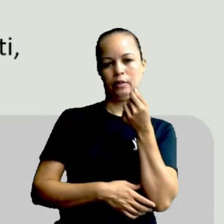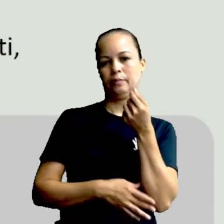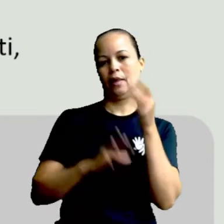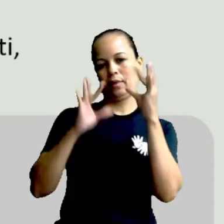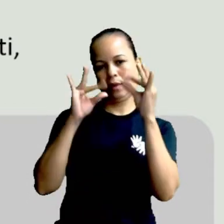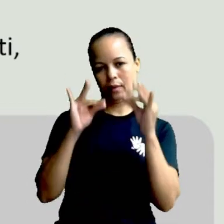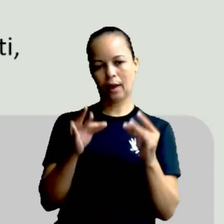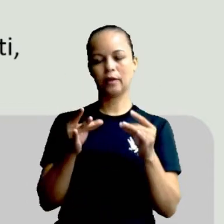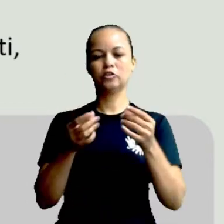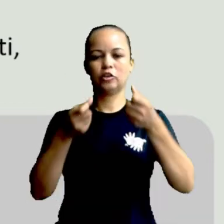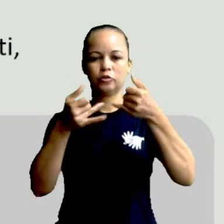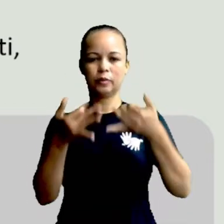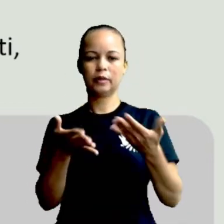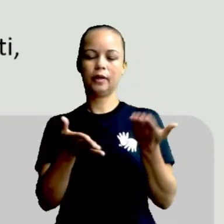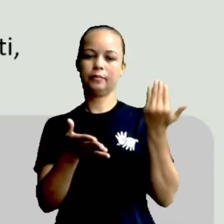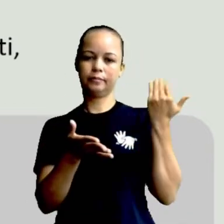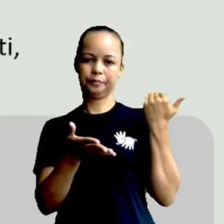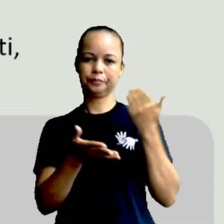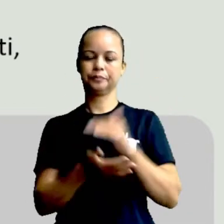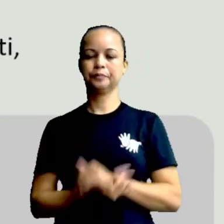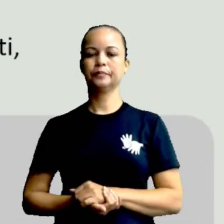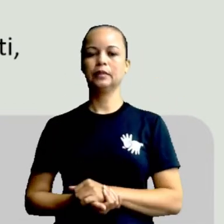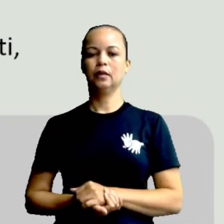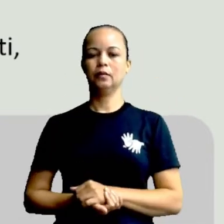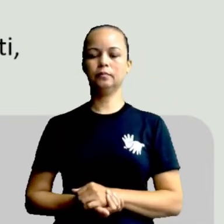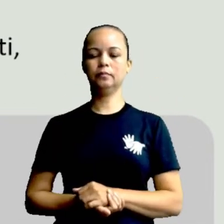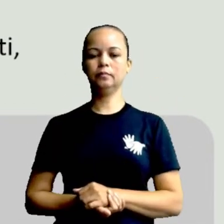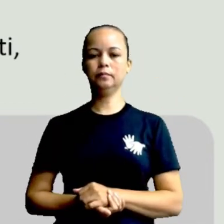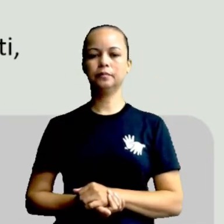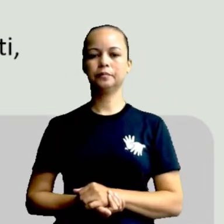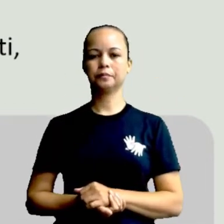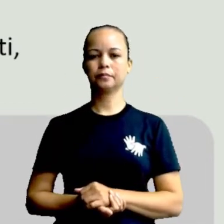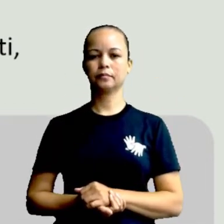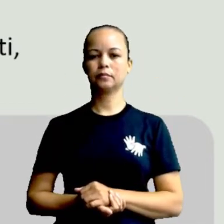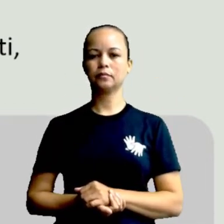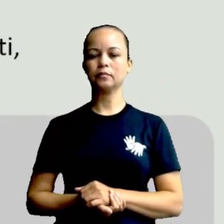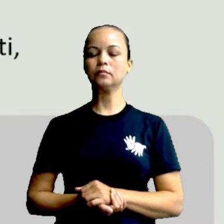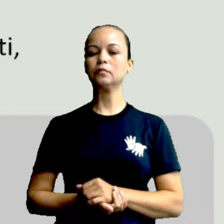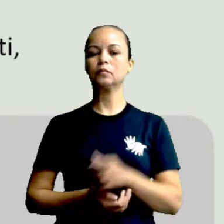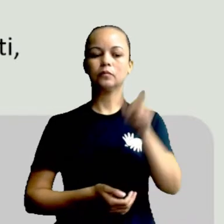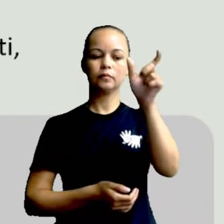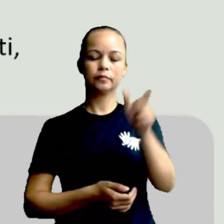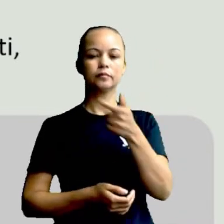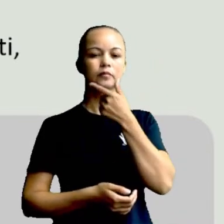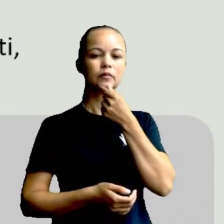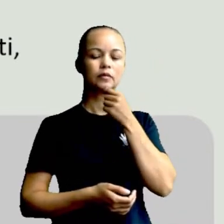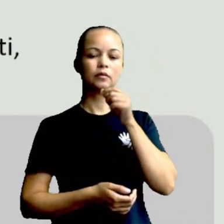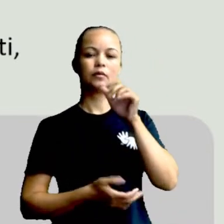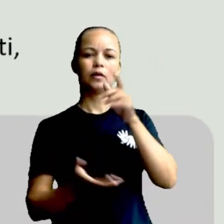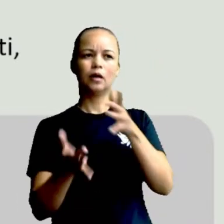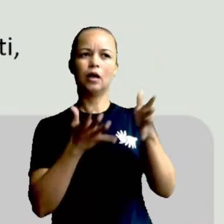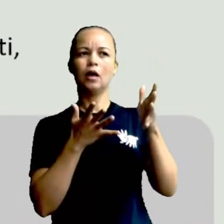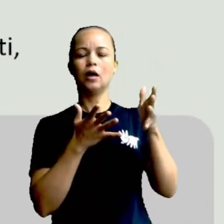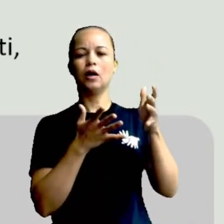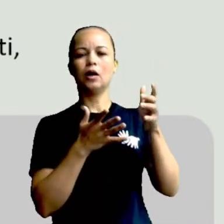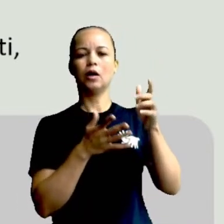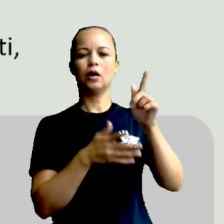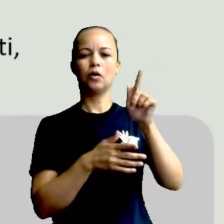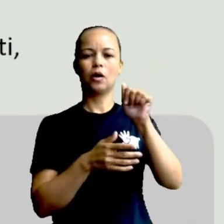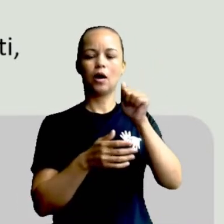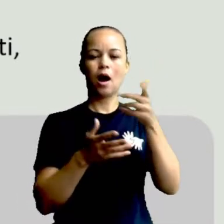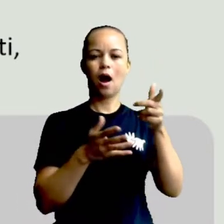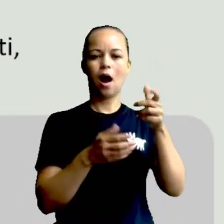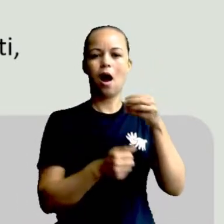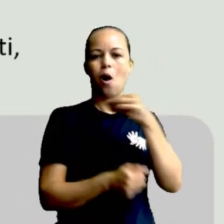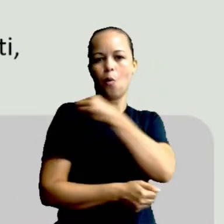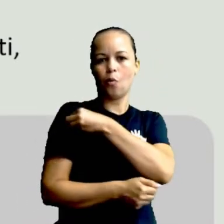um detalhe Eu já falei nem até de aumento para vocês Jorge tem um carro a álcool Samuel comprou um